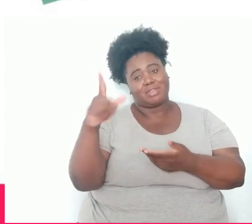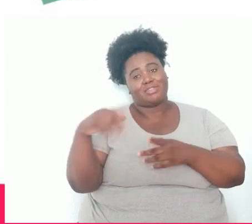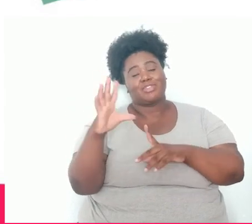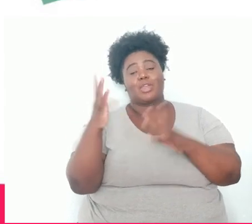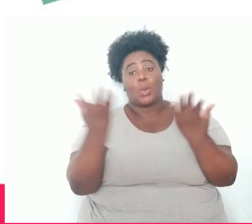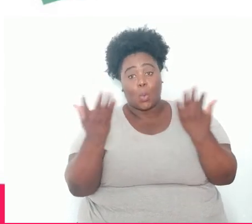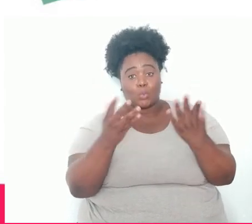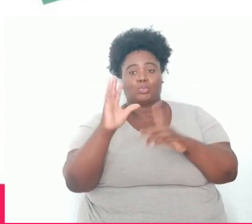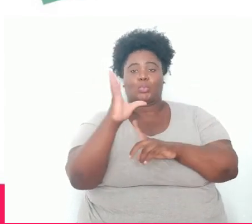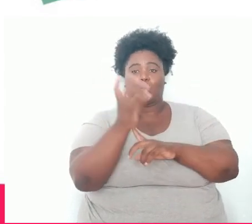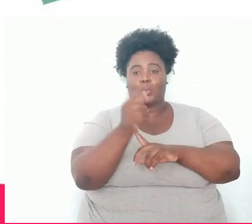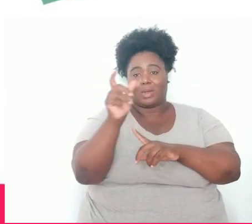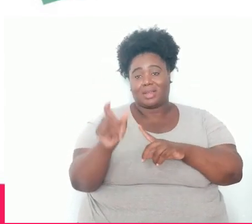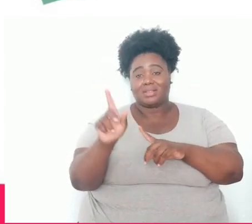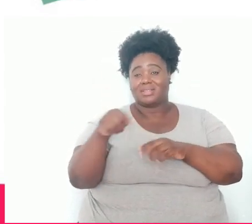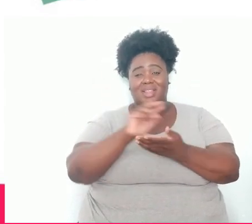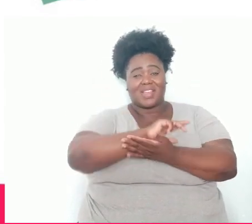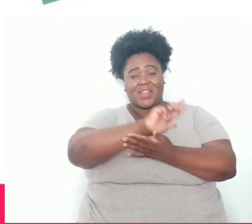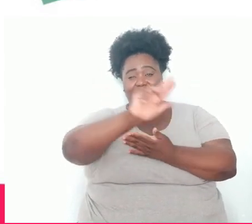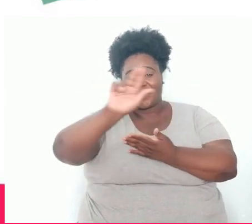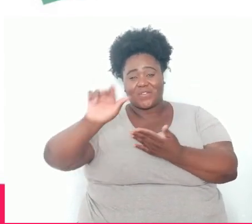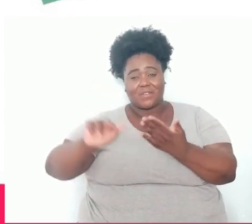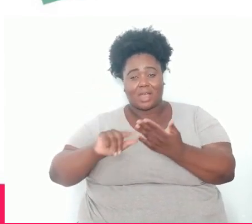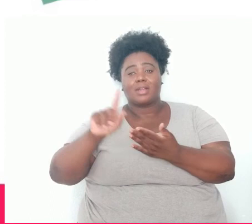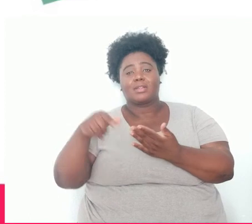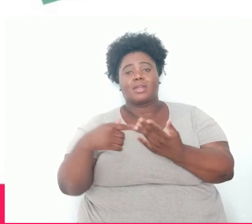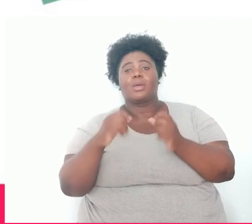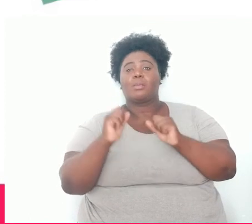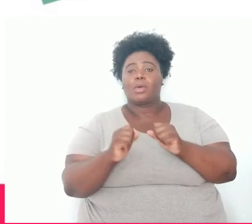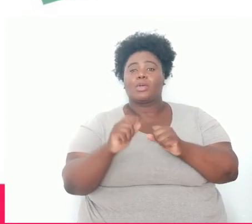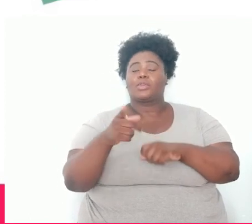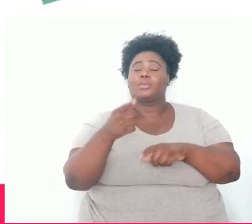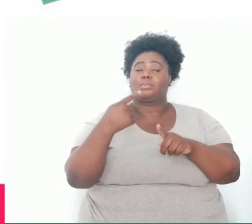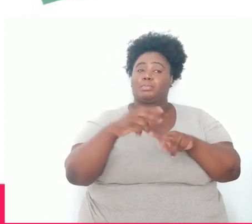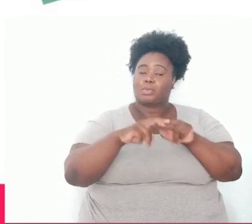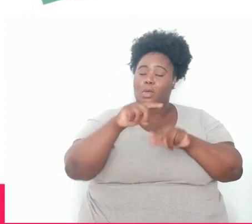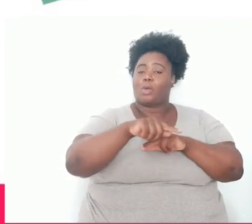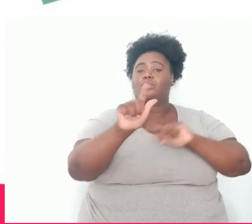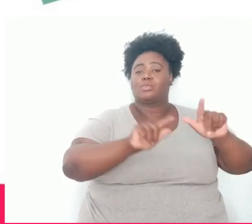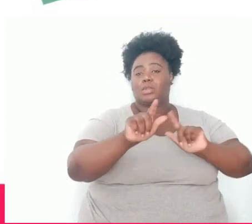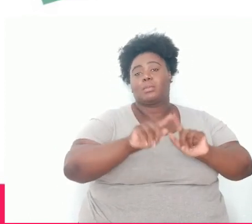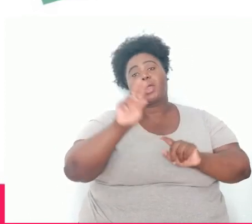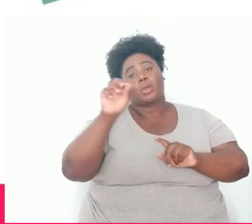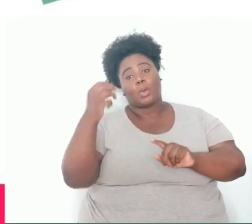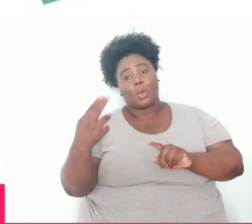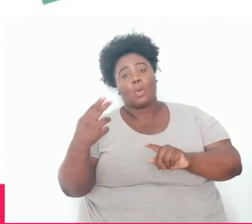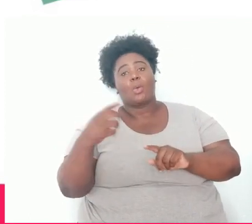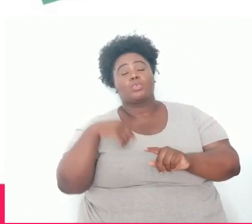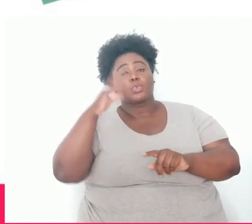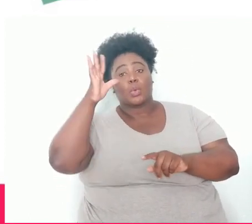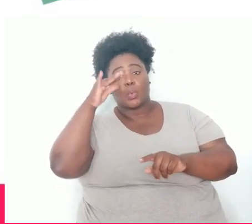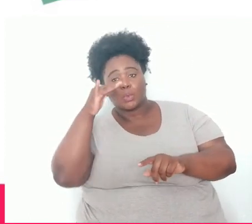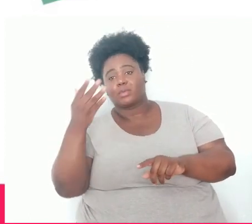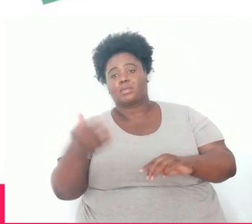que o artista visual hoje é diverso, é múltiplo, né? Seja por uma exigência do mercado de trabalho, seja também por uma questão